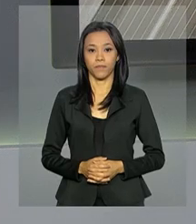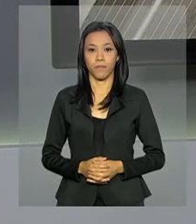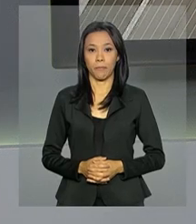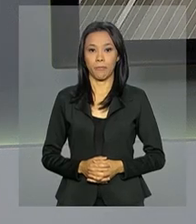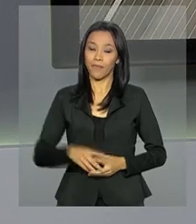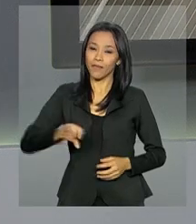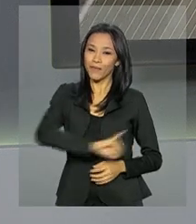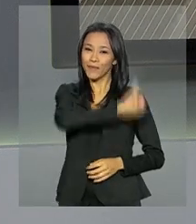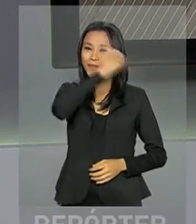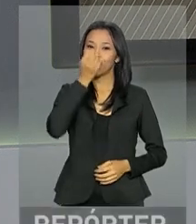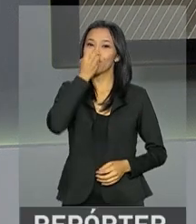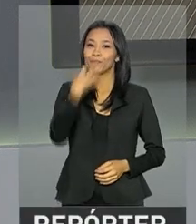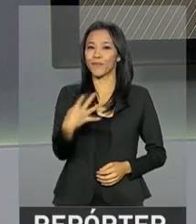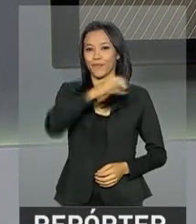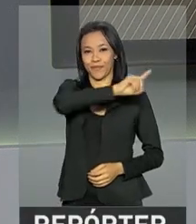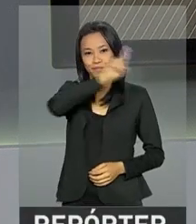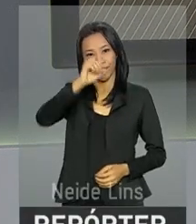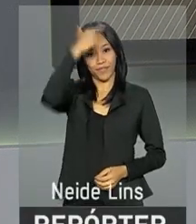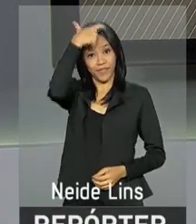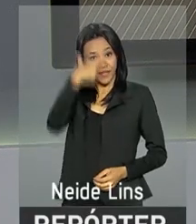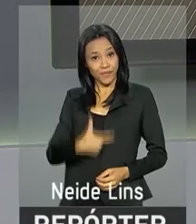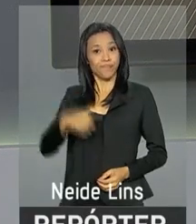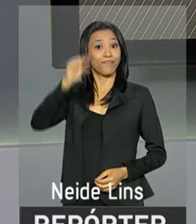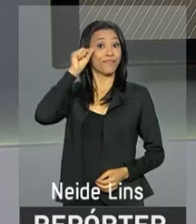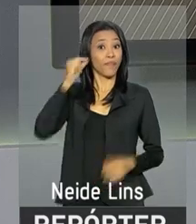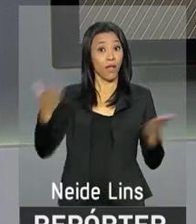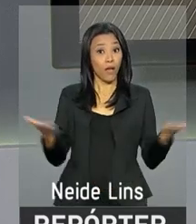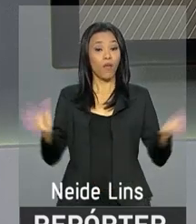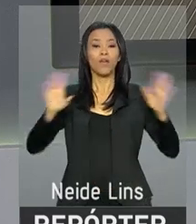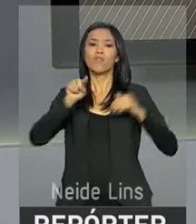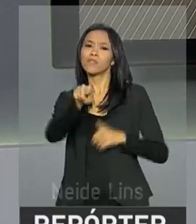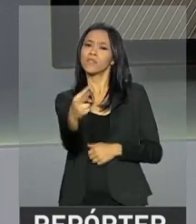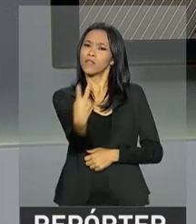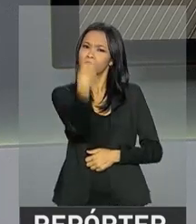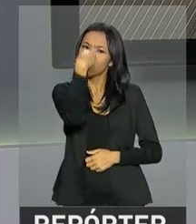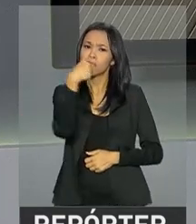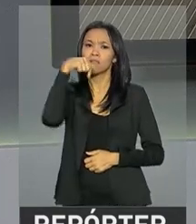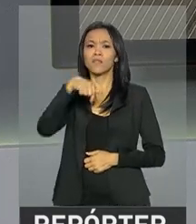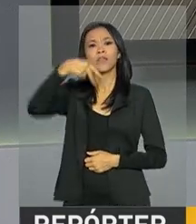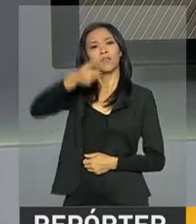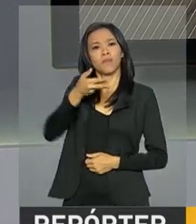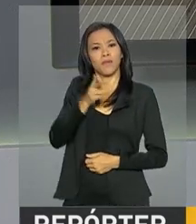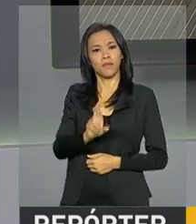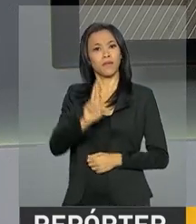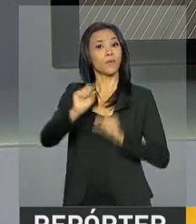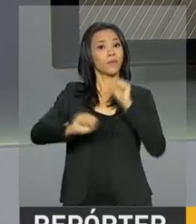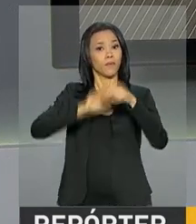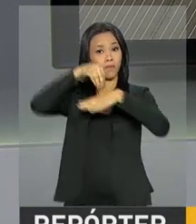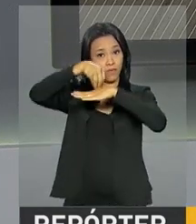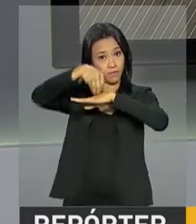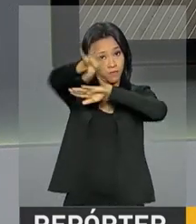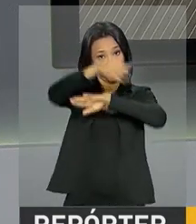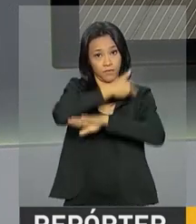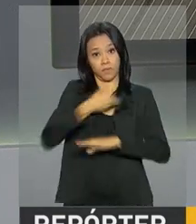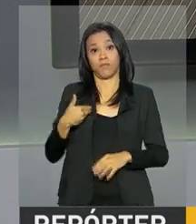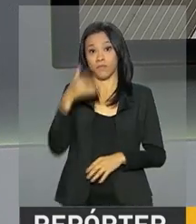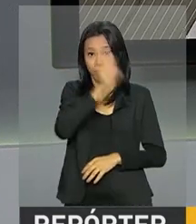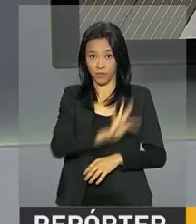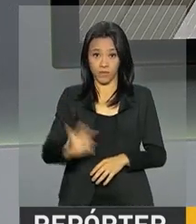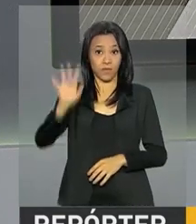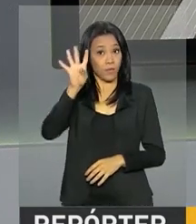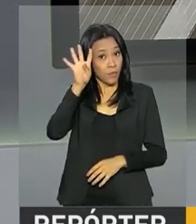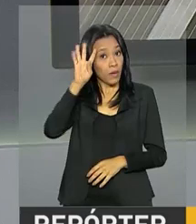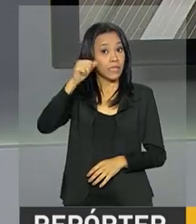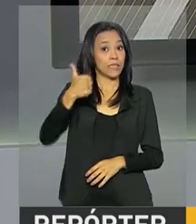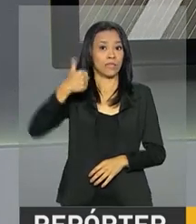olá bom dia pra você eu sou renata corsini a partir de agora você acompanha o repórter nbr com as notícias do governo federal desta